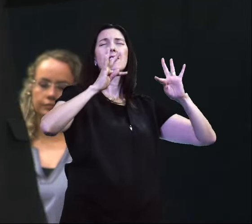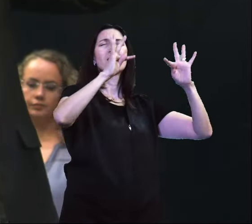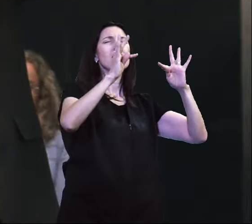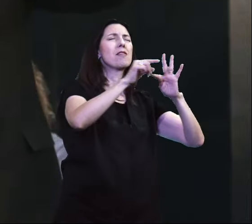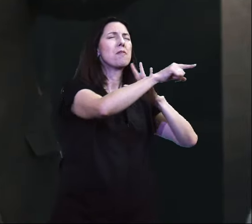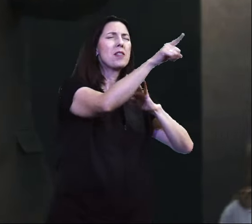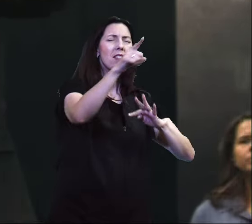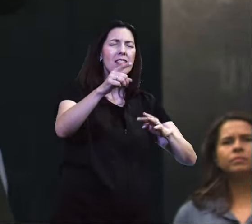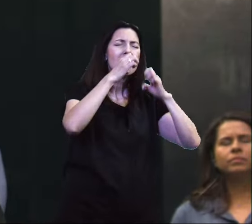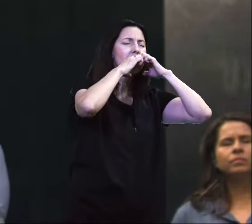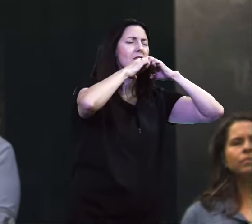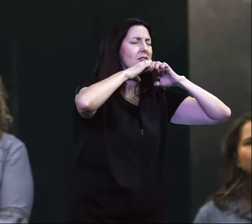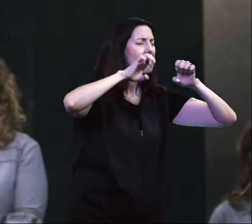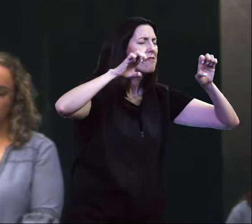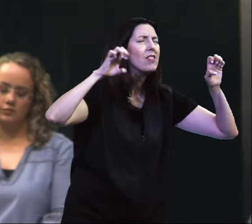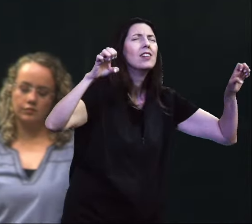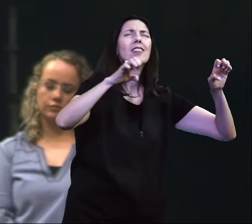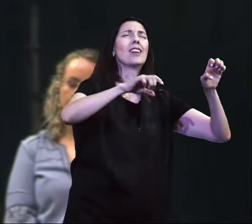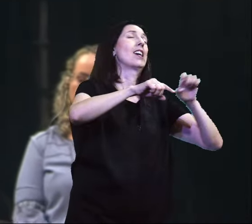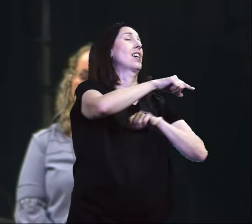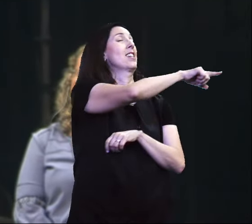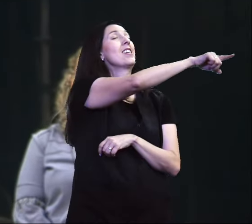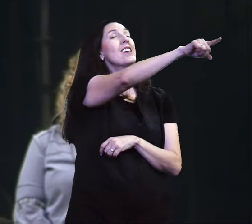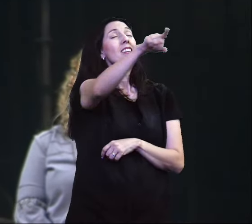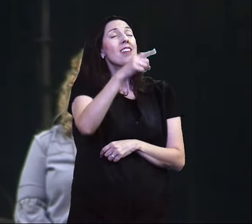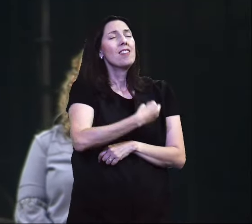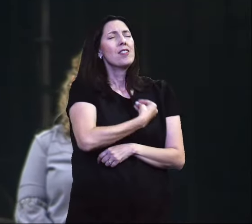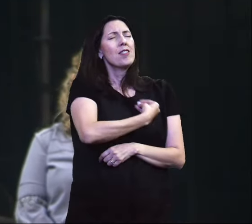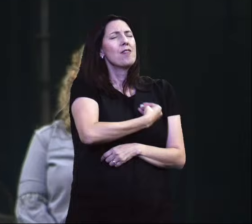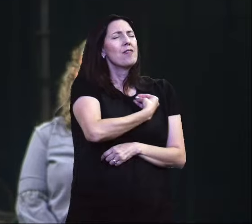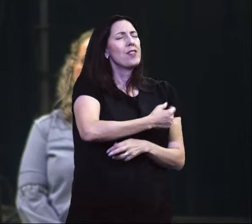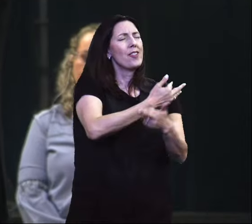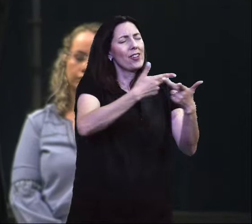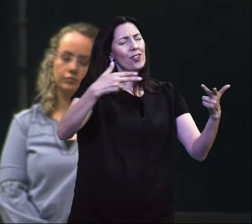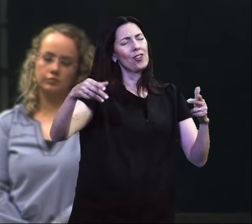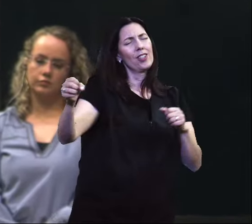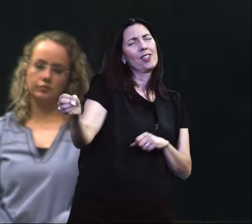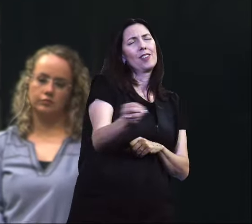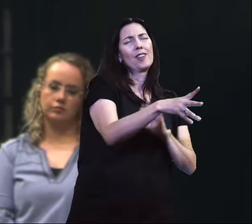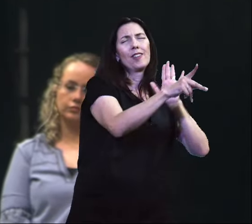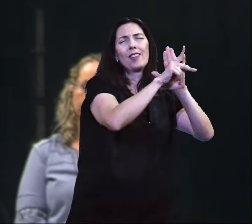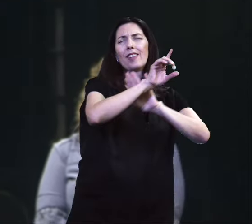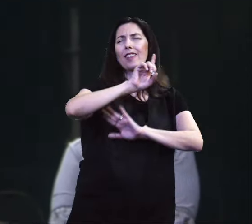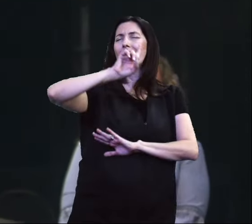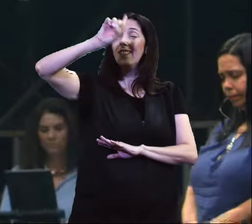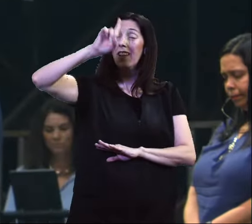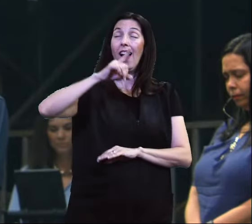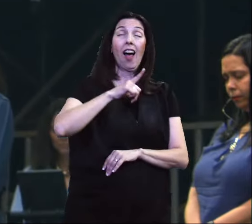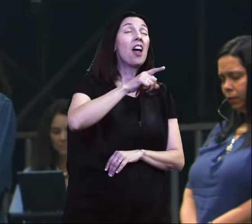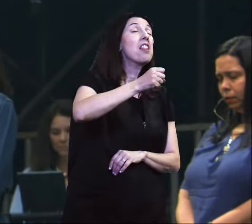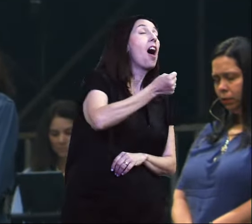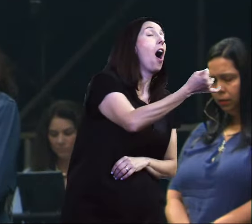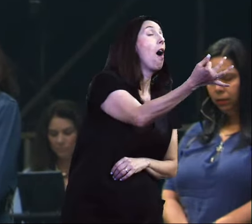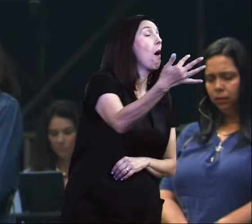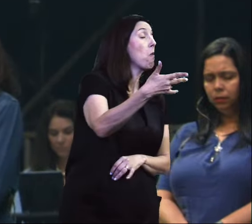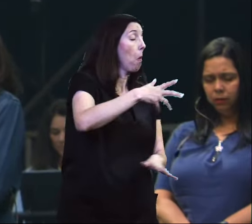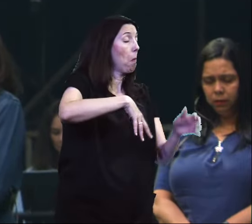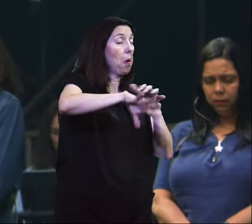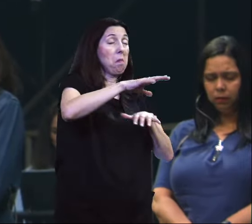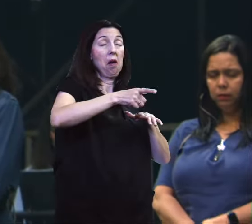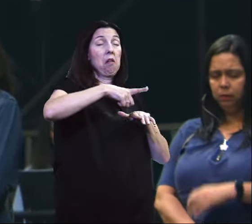eles falam de Jesus, que eles vivam coisas novas. Pai, muitos aqui não foram preparados ainda e não tiveram